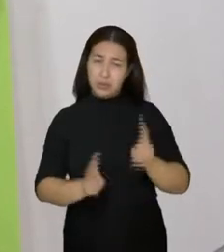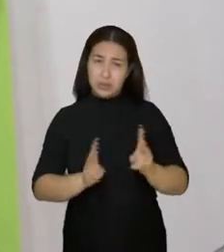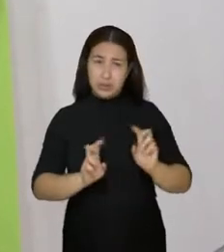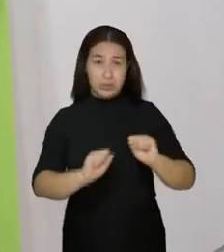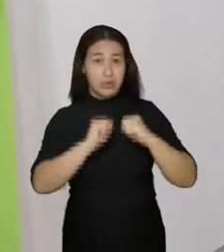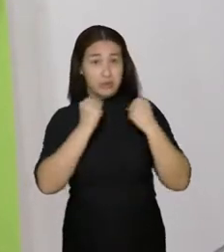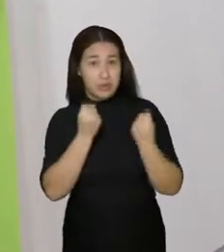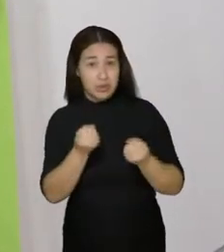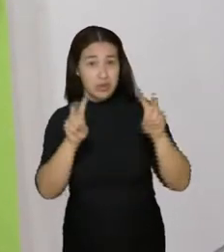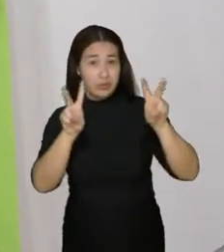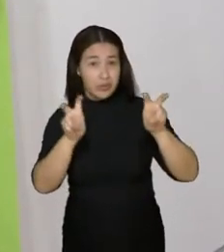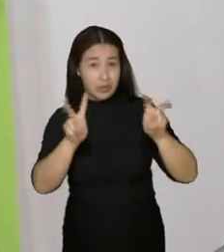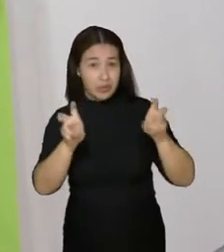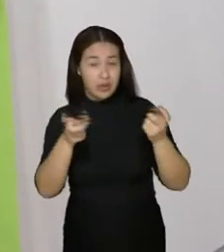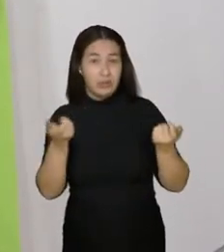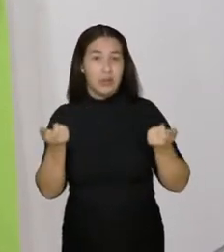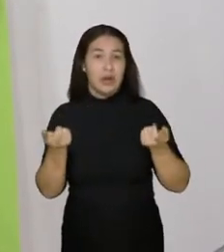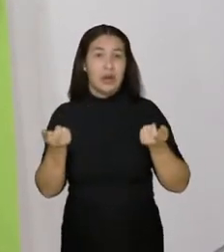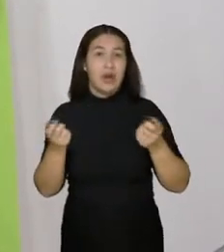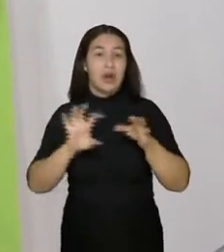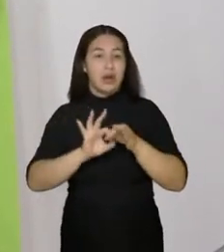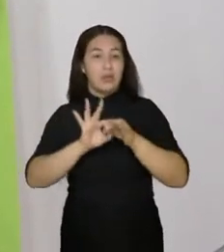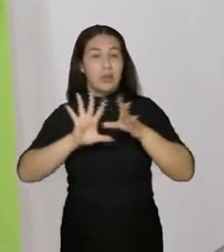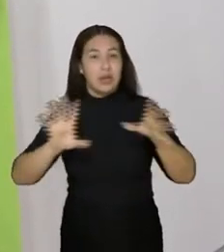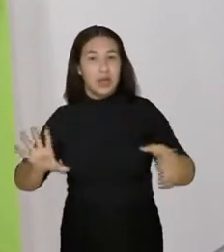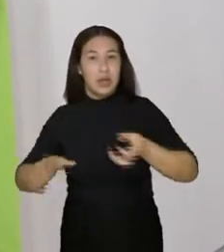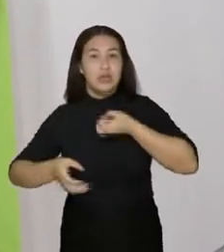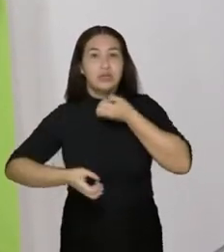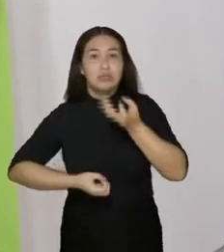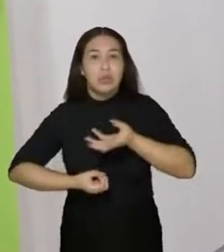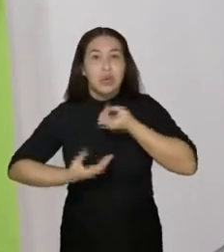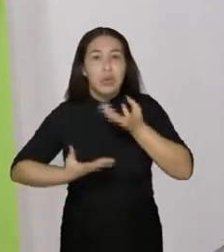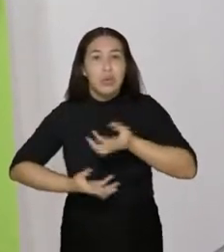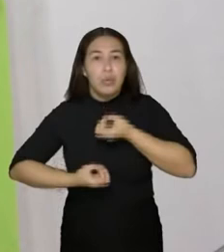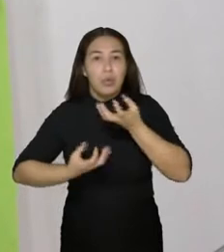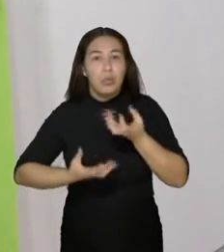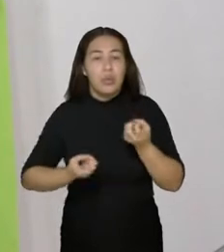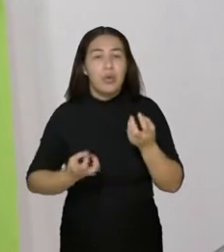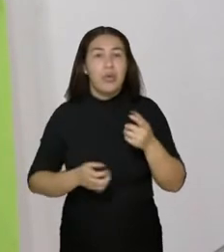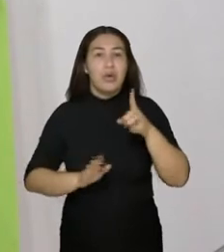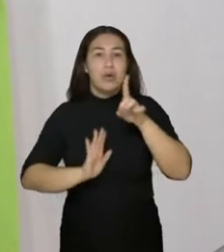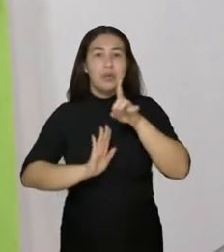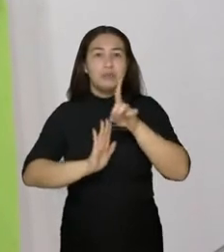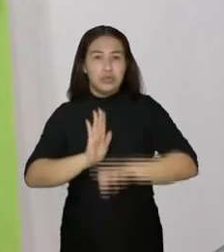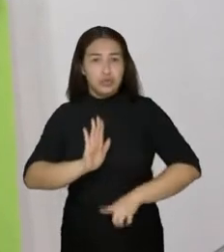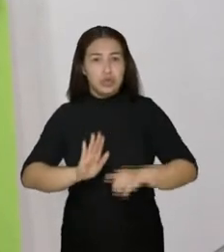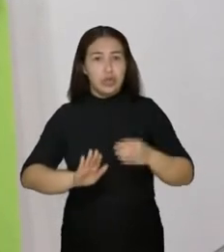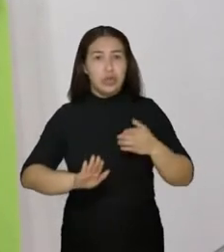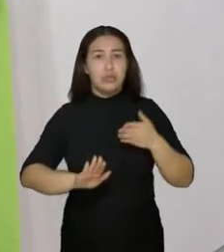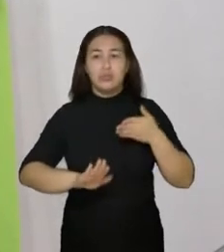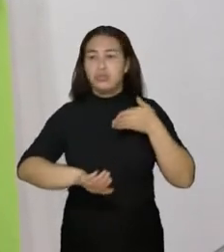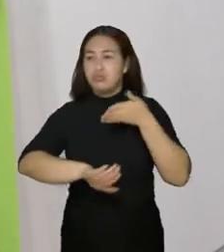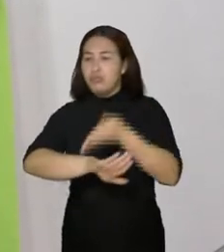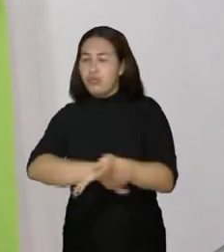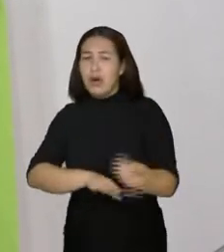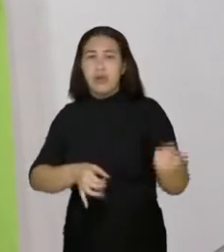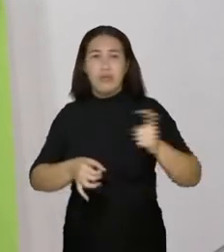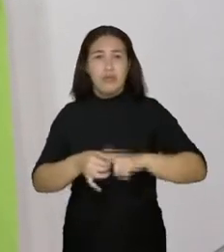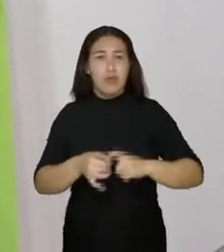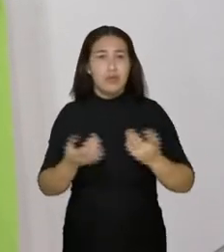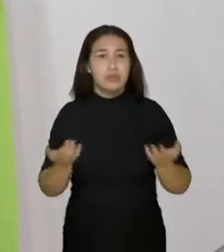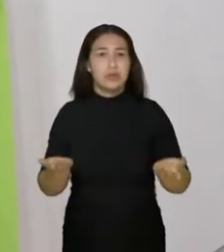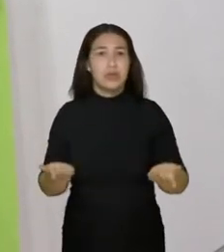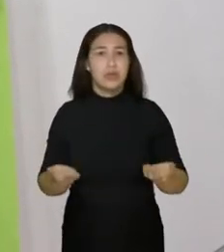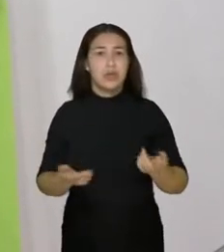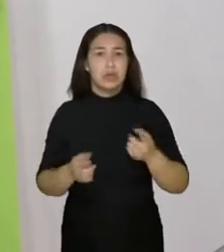falo da liberdade de expressão do direito de ir e vir falo do direito à Vida do não ao aborto